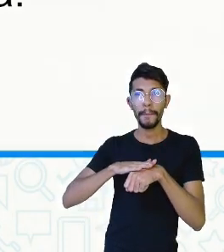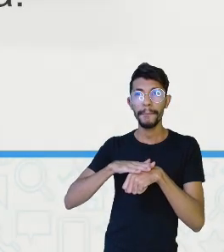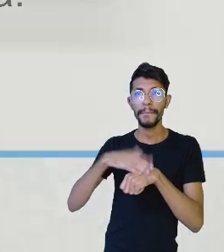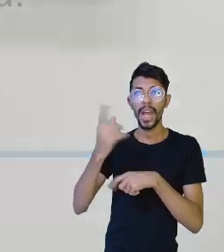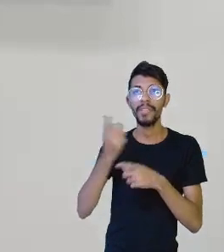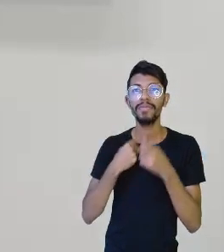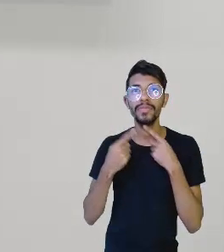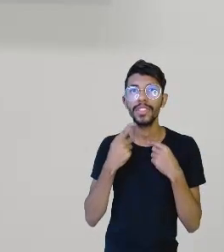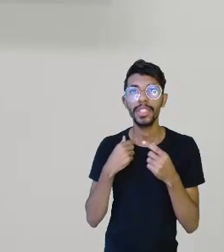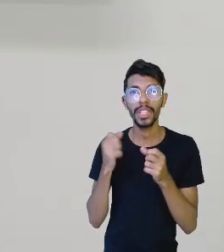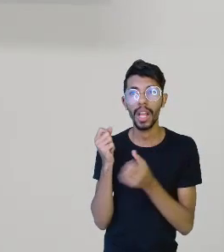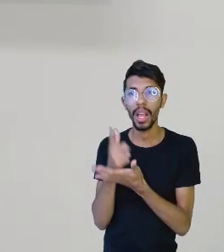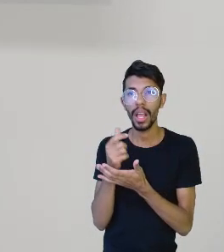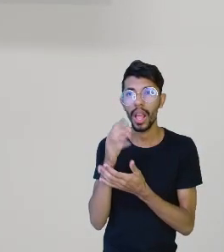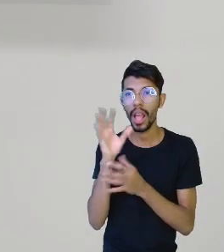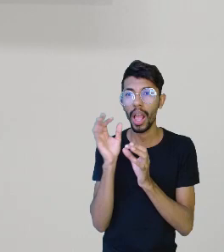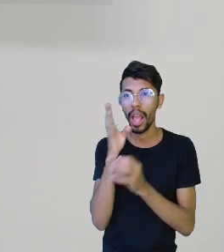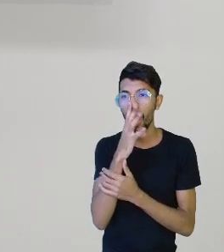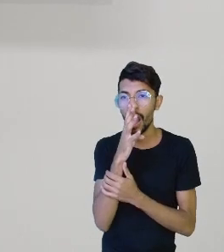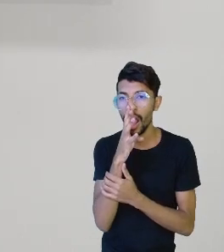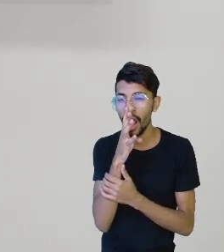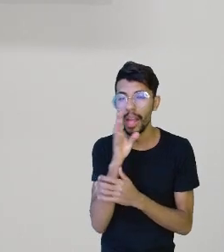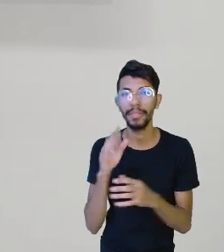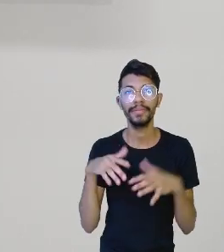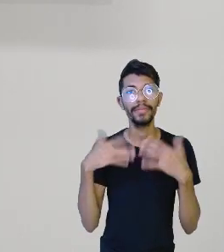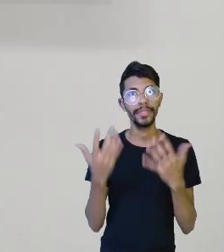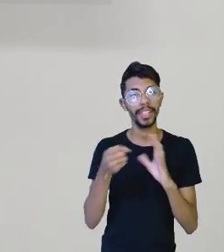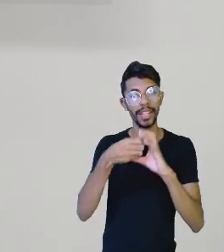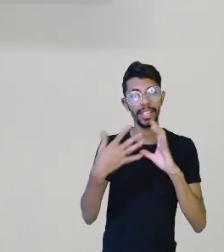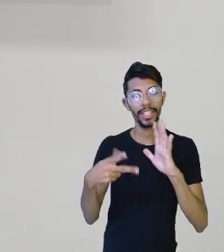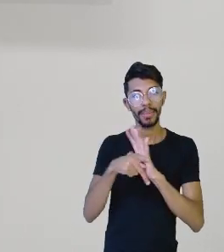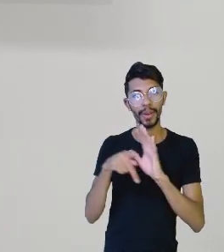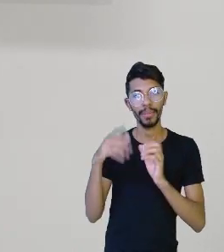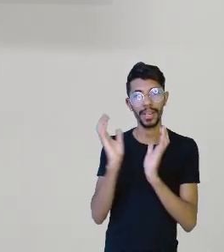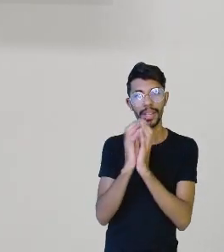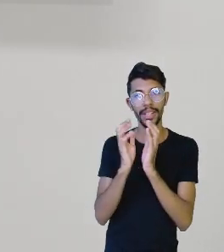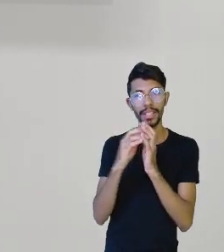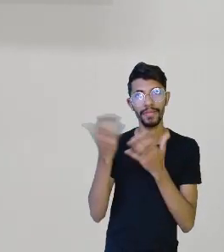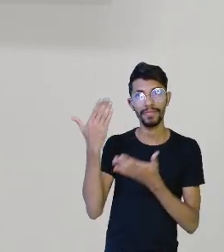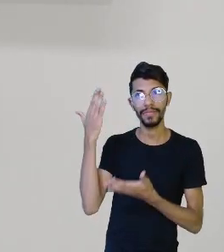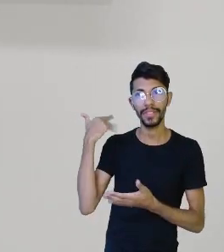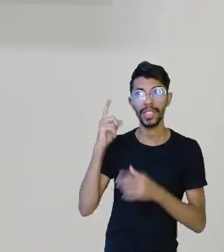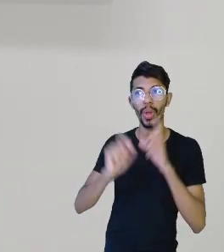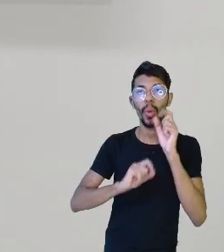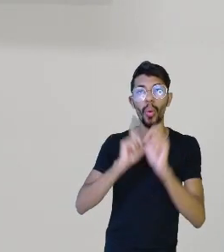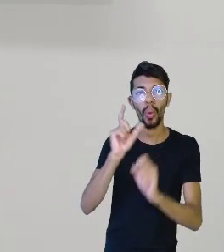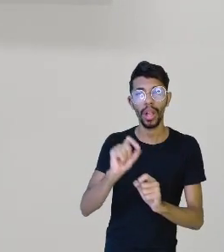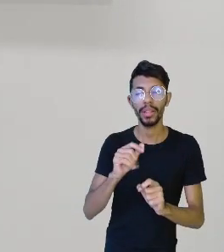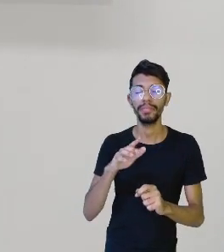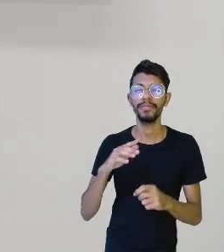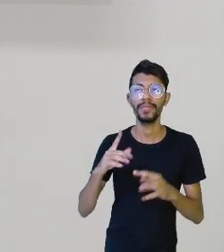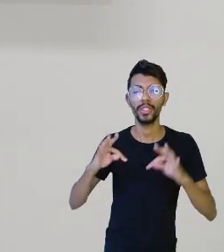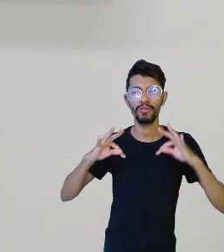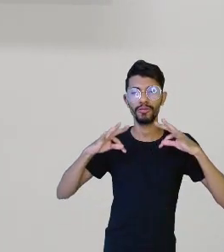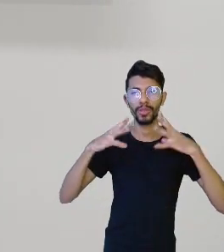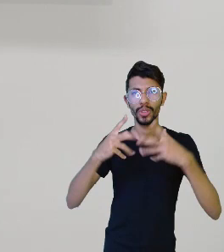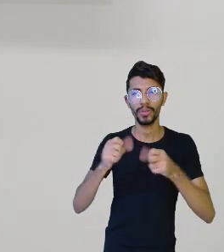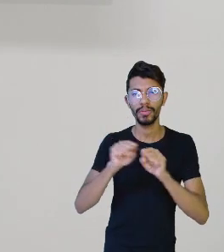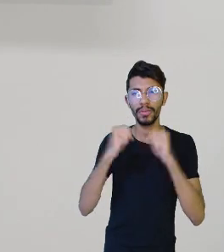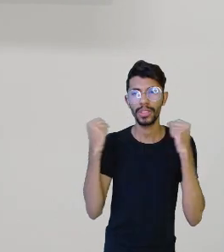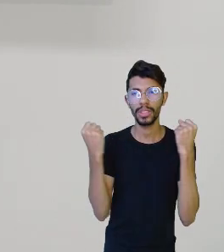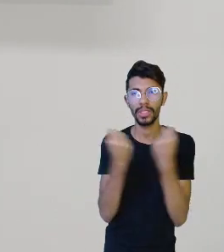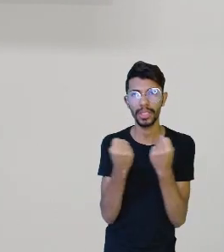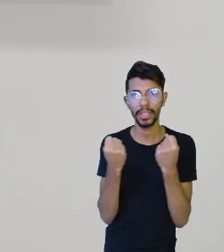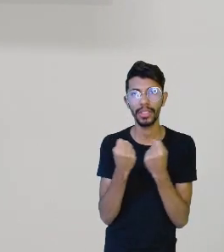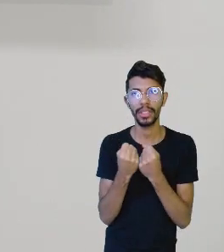Gente, é uma característica de Recife de antigamente, porque na verdade, toda a